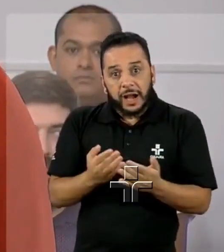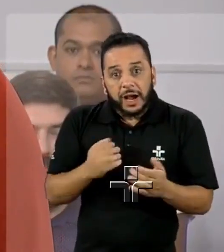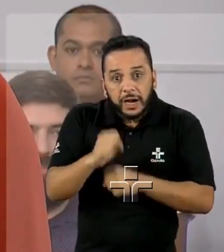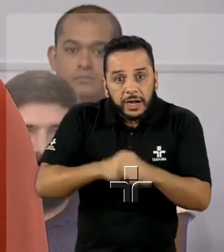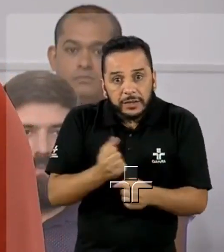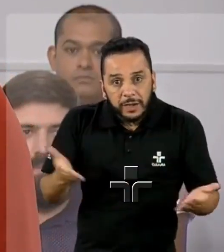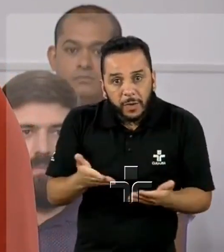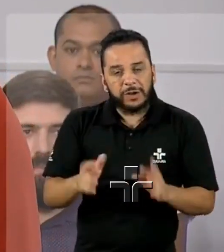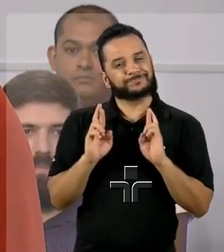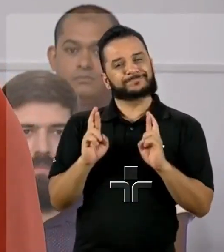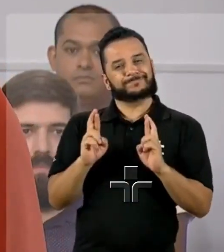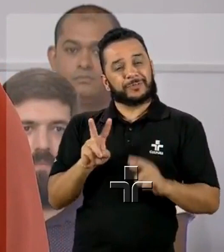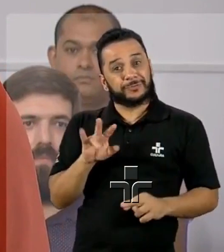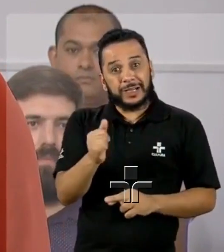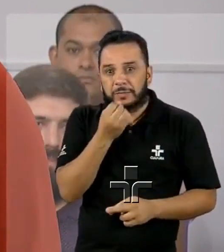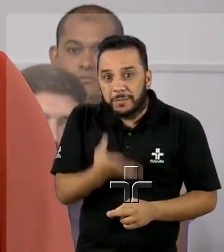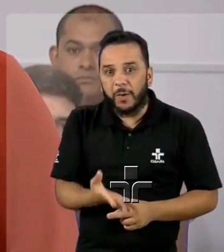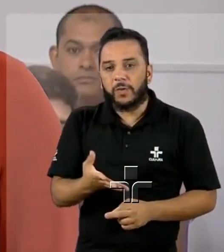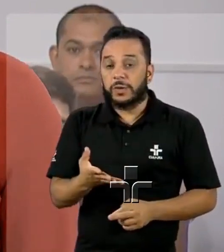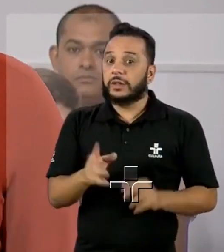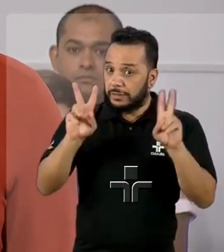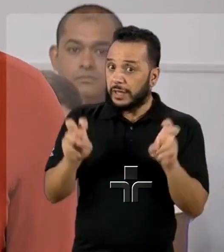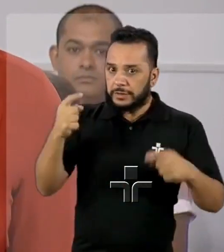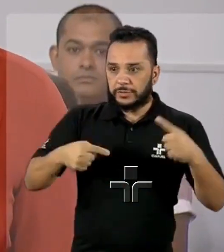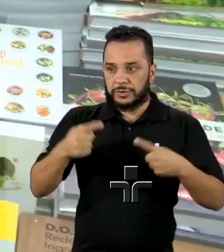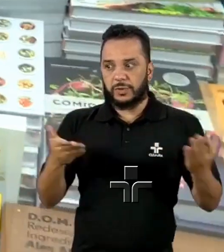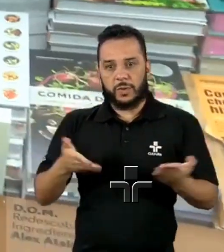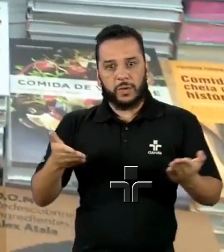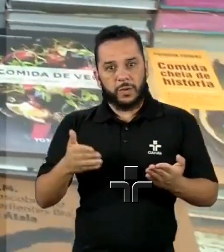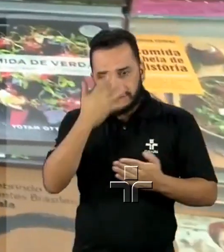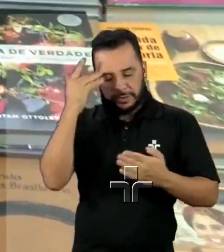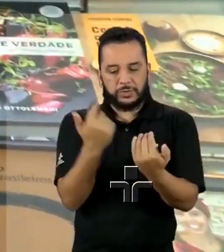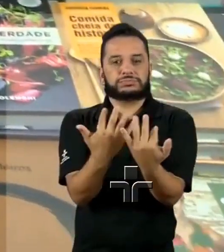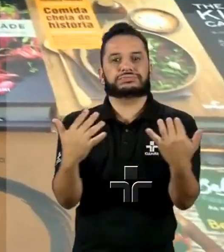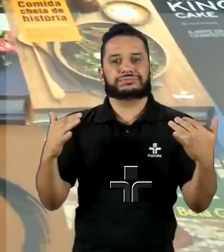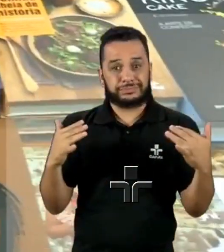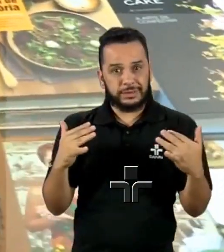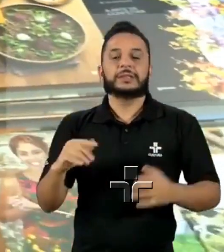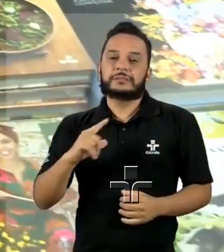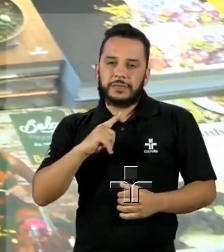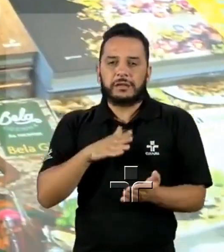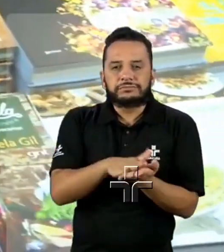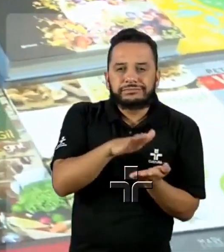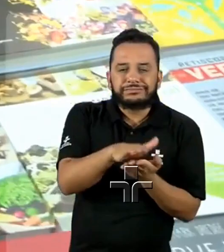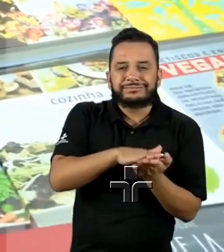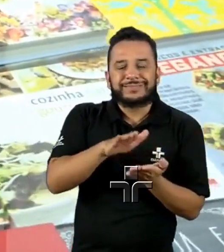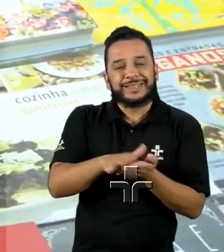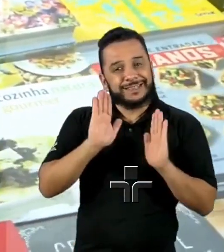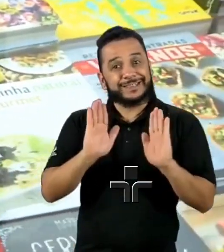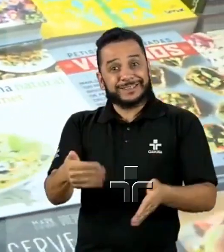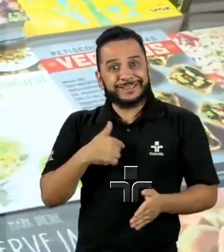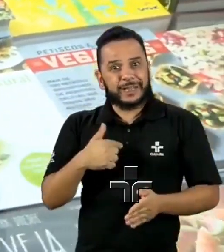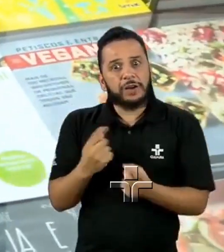tema escolhido pelos internautas para a discussão de hoje com a plateia. O mercado editorial comemora o melhor início de ano